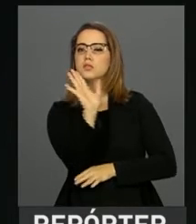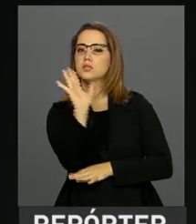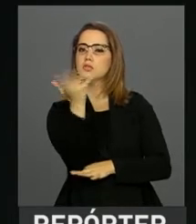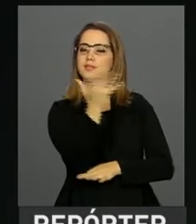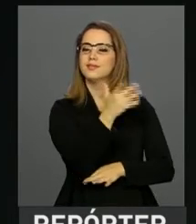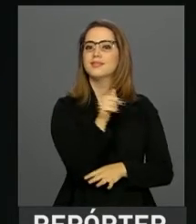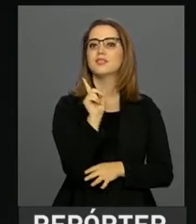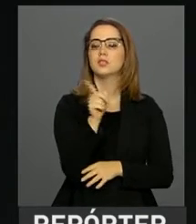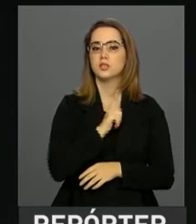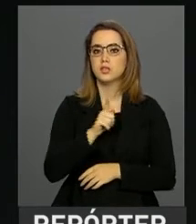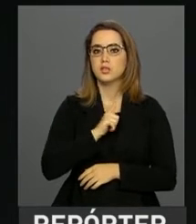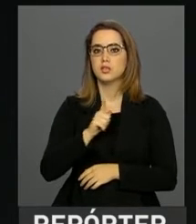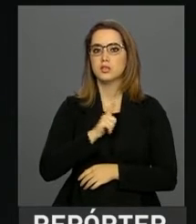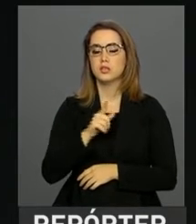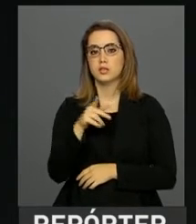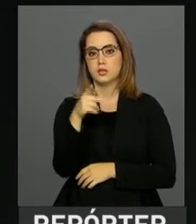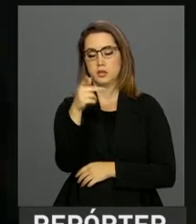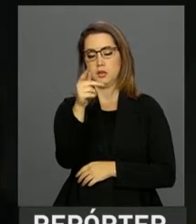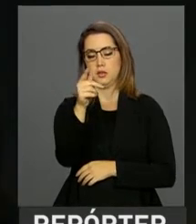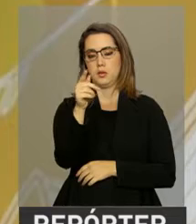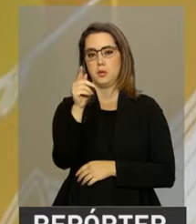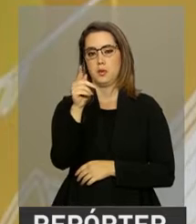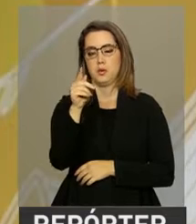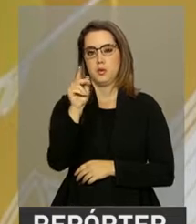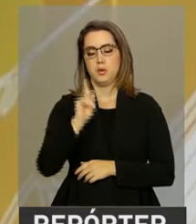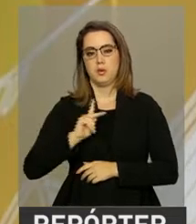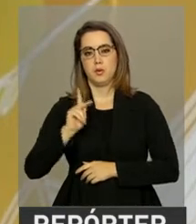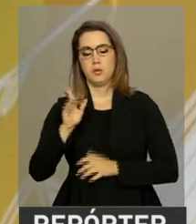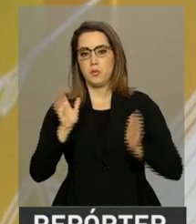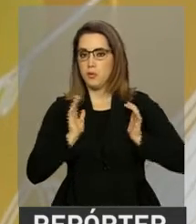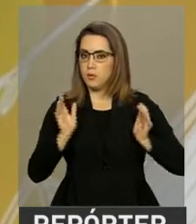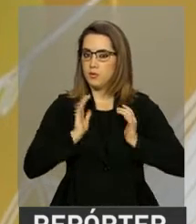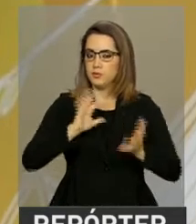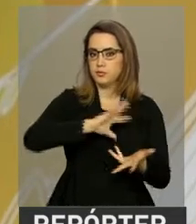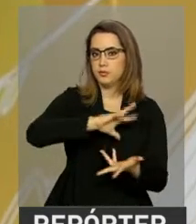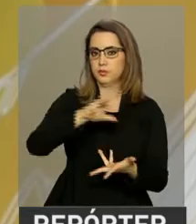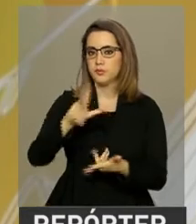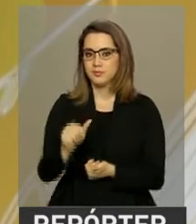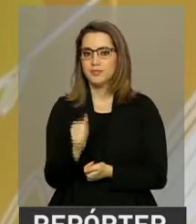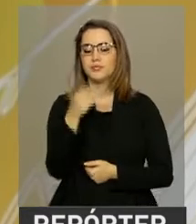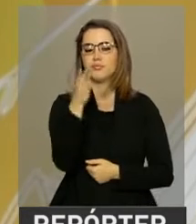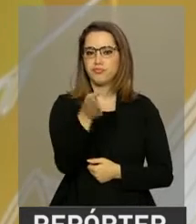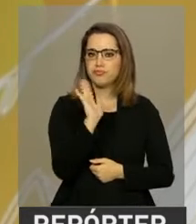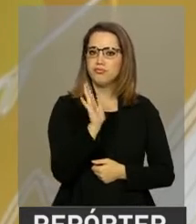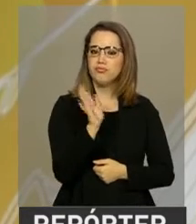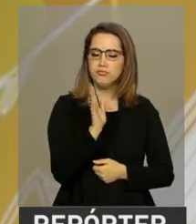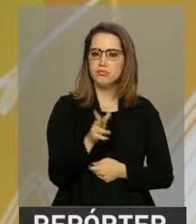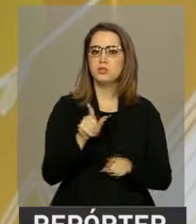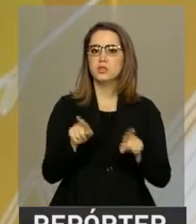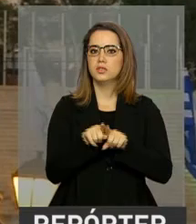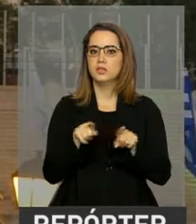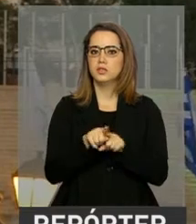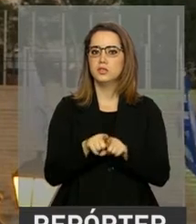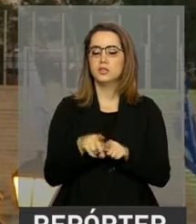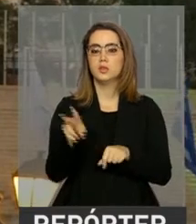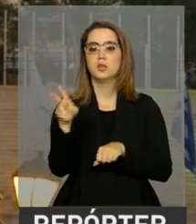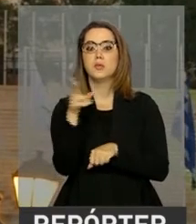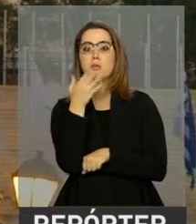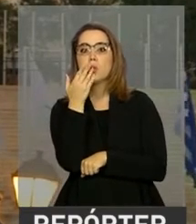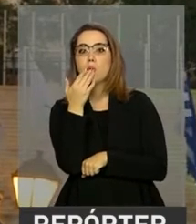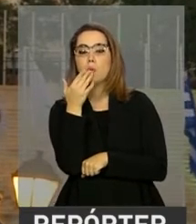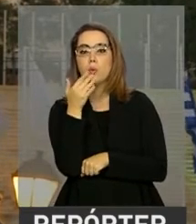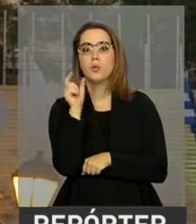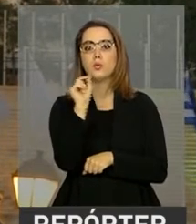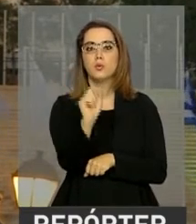lista de Patrimônio da Humanidade. Outros monumentos mundo afora também receberam as cores da bandeira